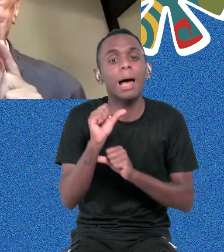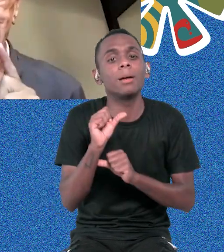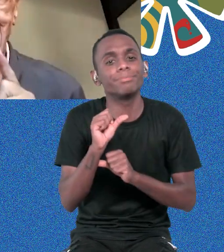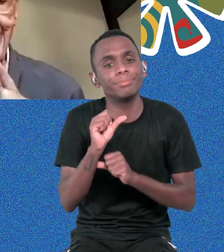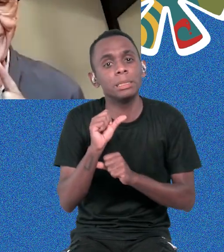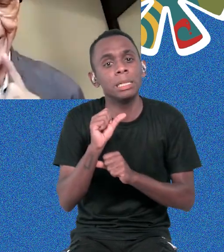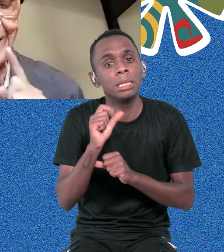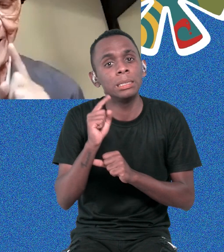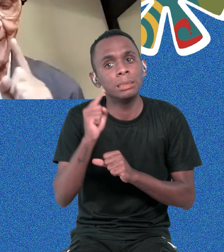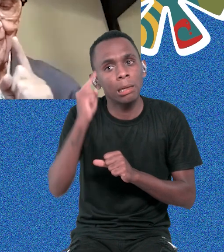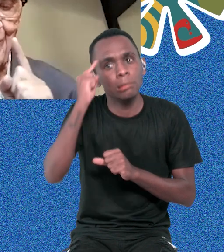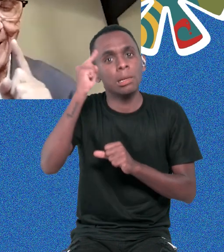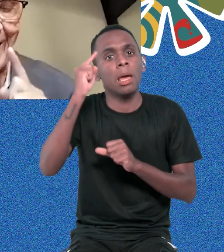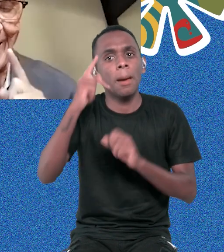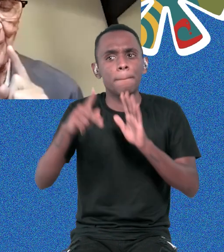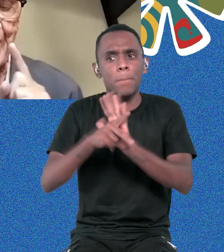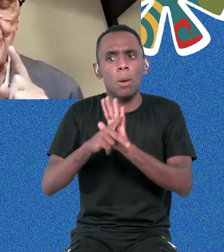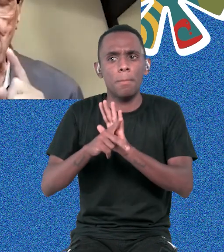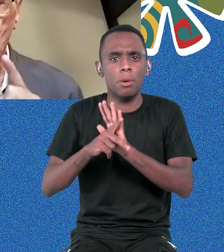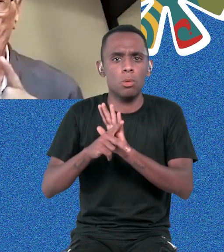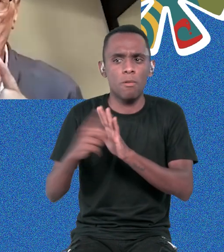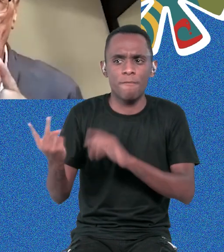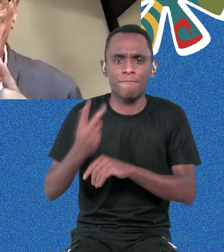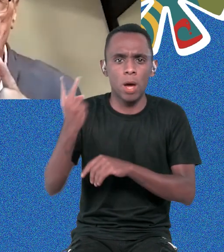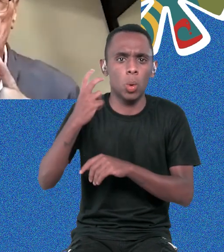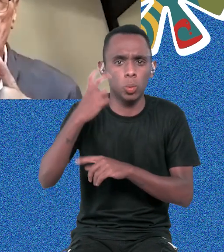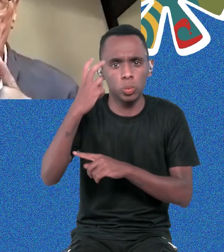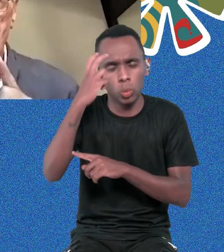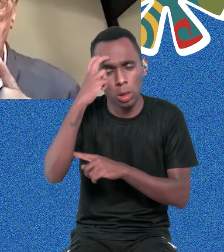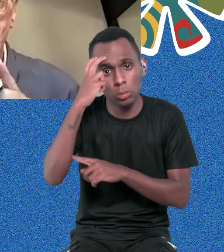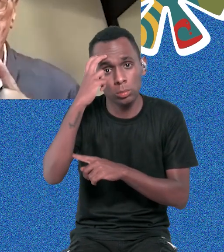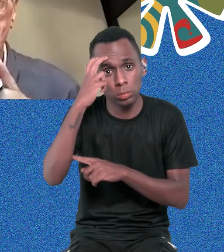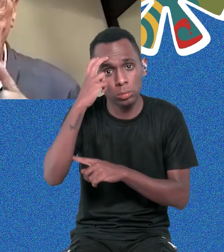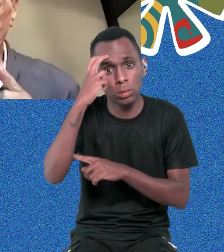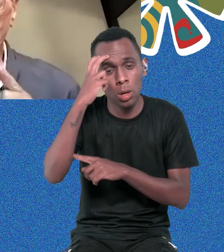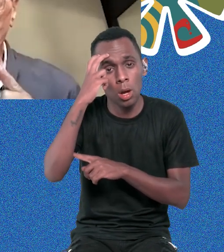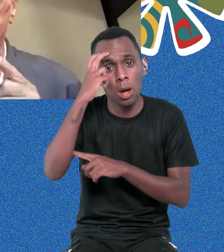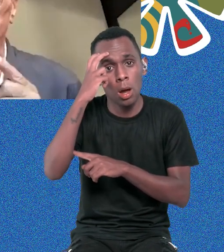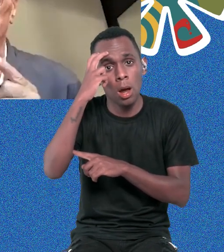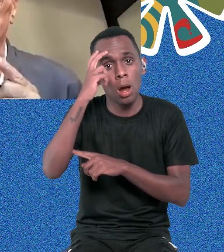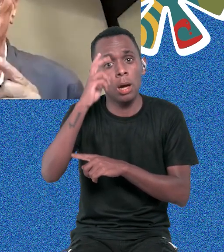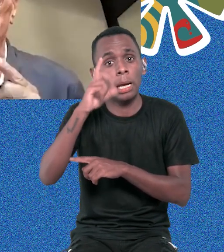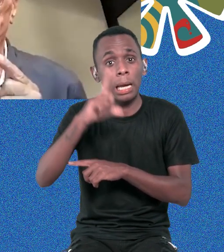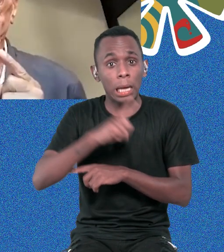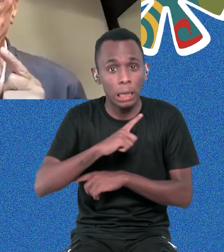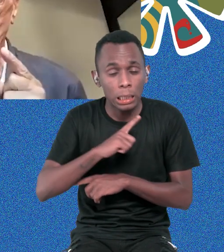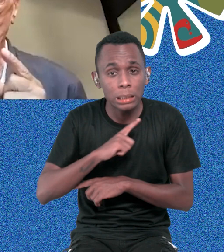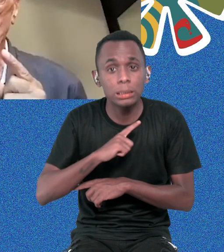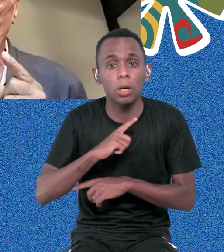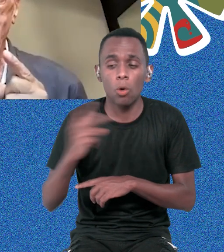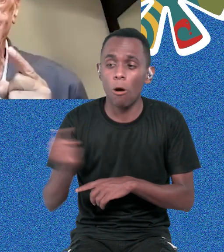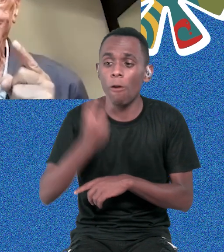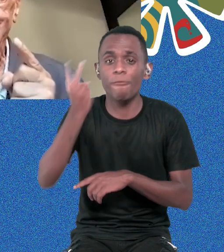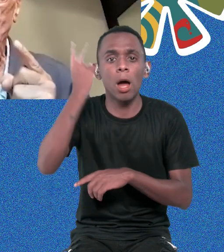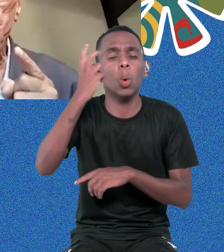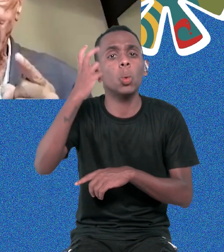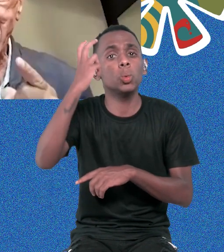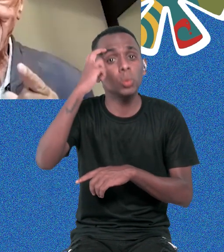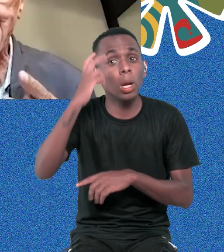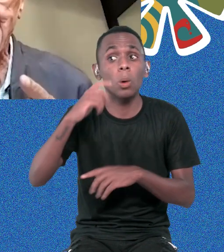Desconstruir a ideia dessa bancária de patrimônio cultural para uma ideia de patrimônio cultural